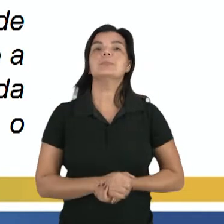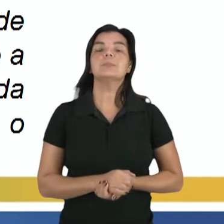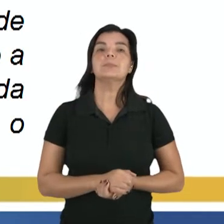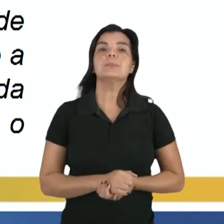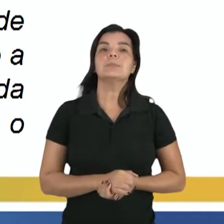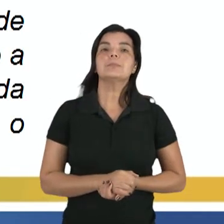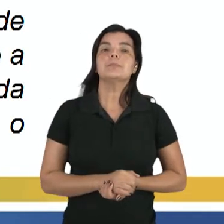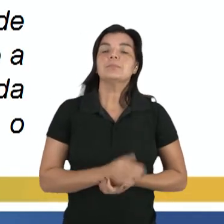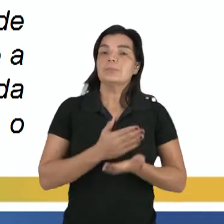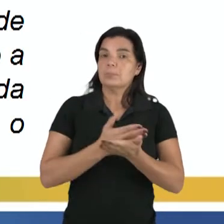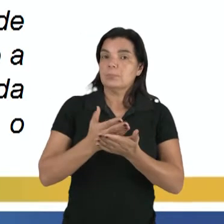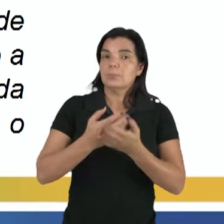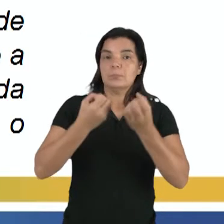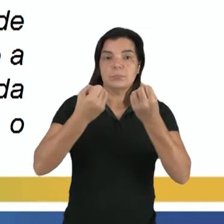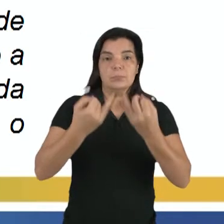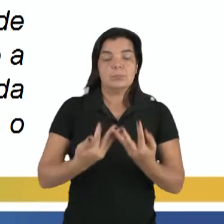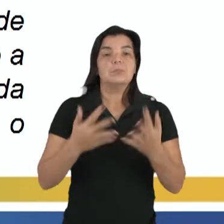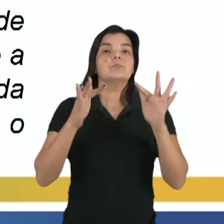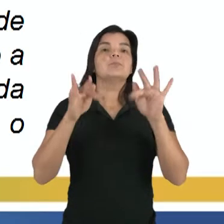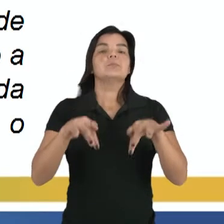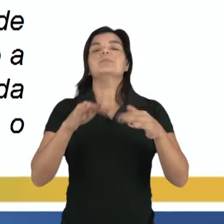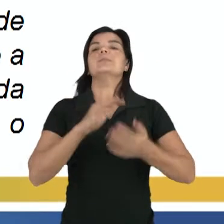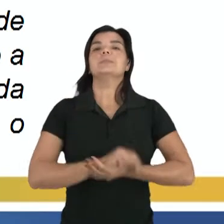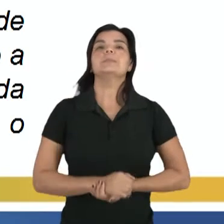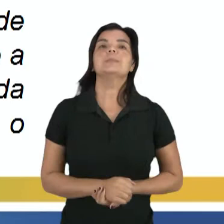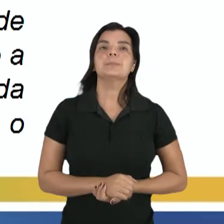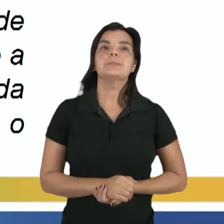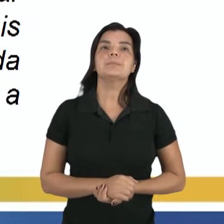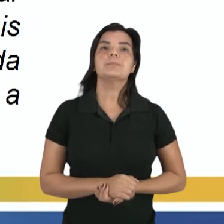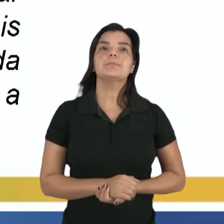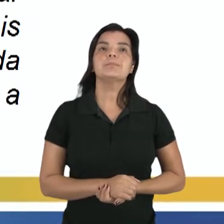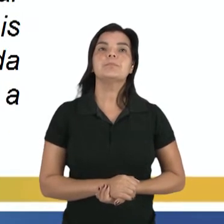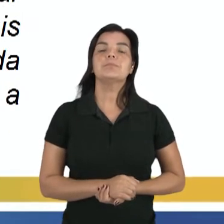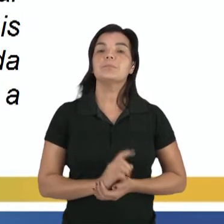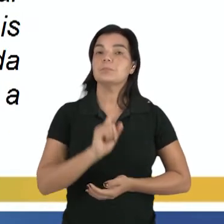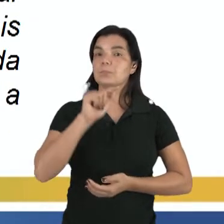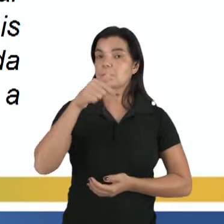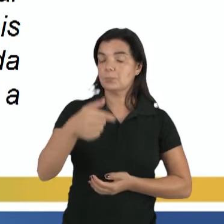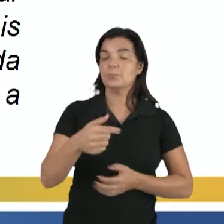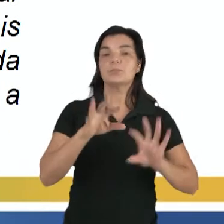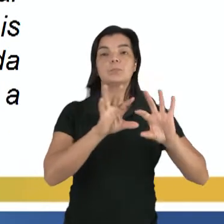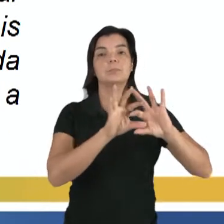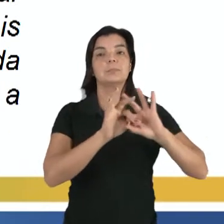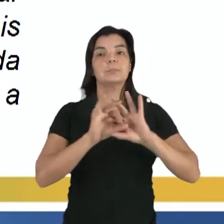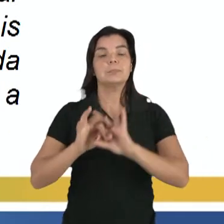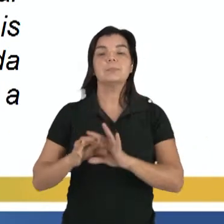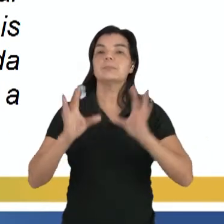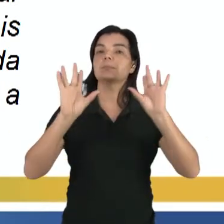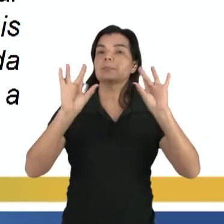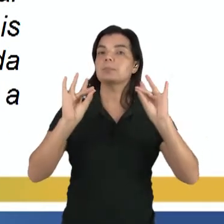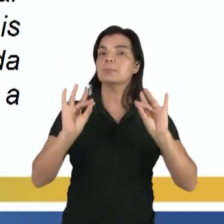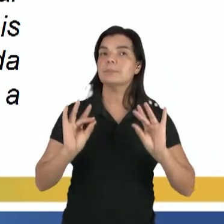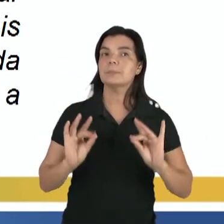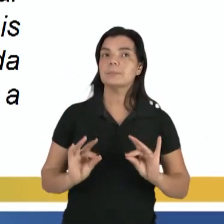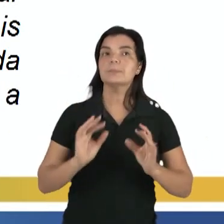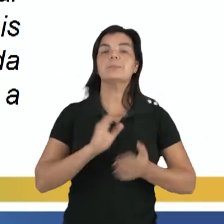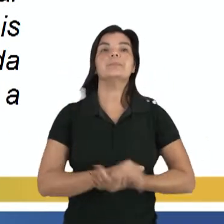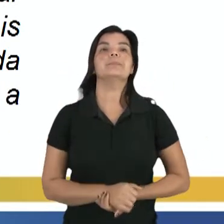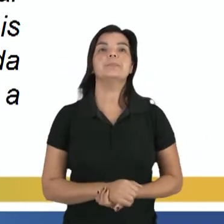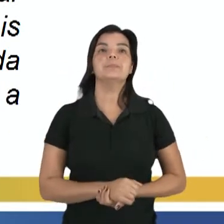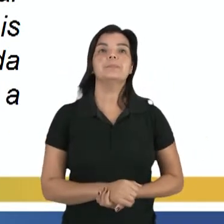fatos. Introdução, desenvolvimento, conclusão. O próximo, nós temos a